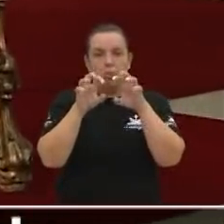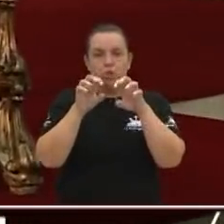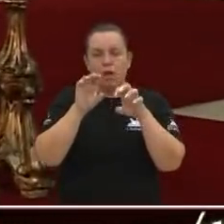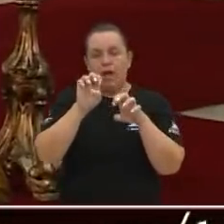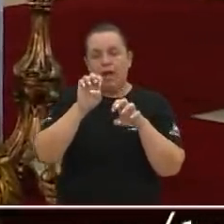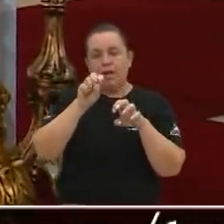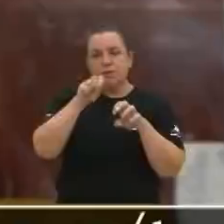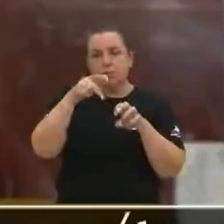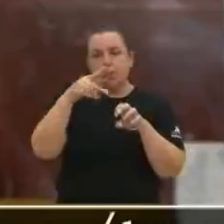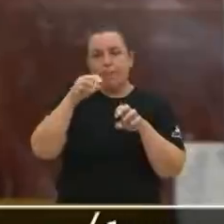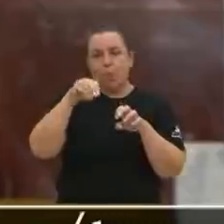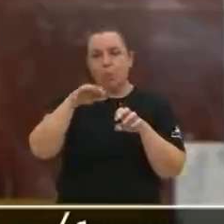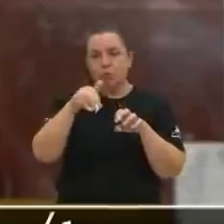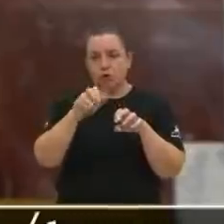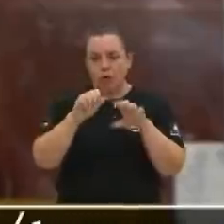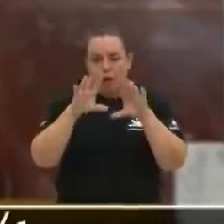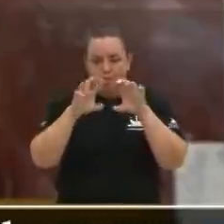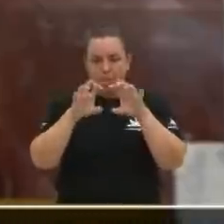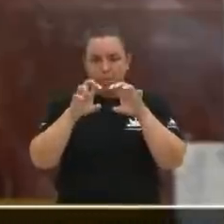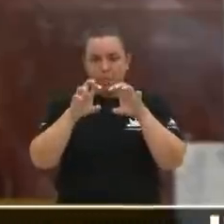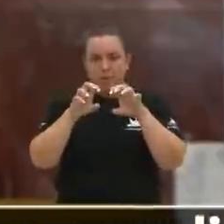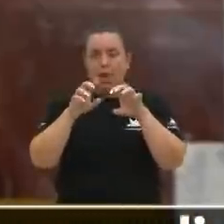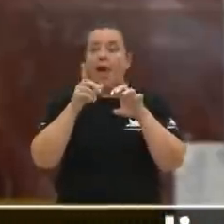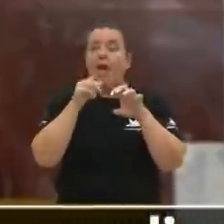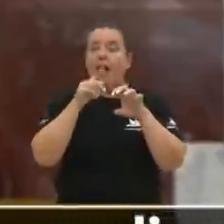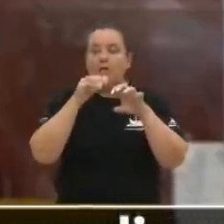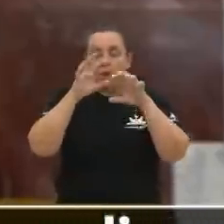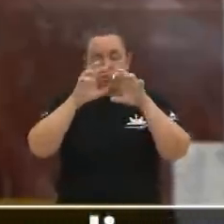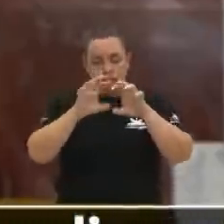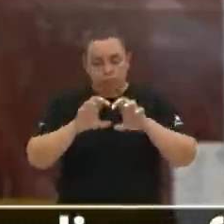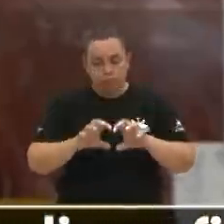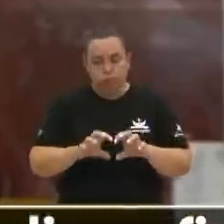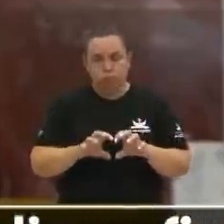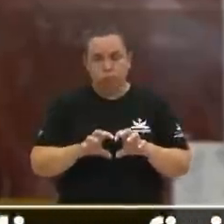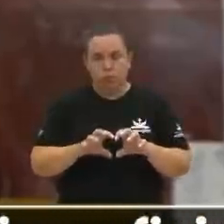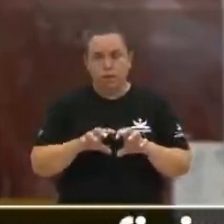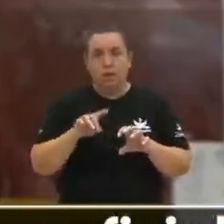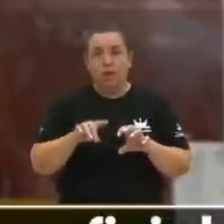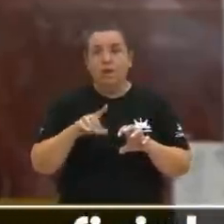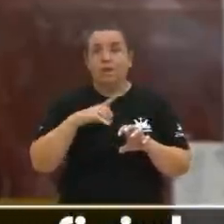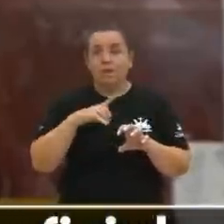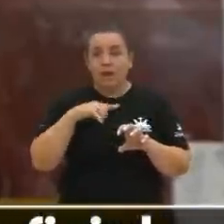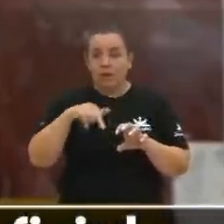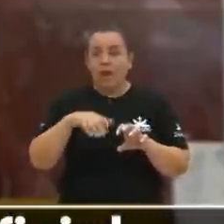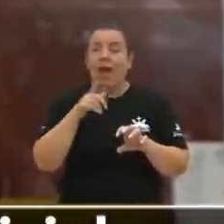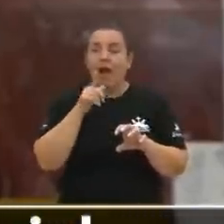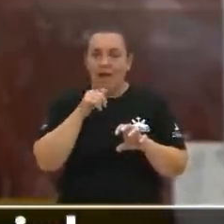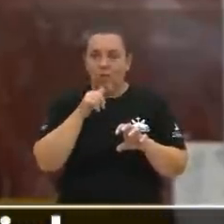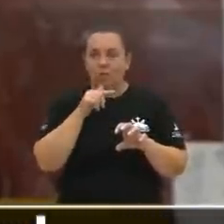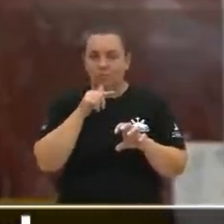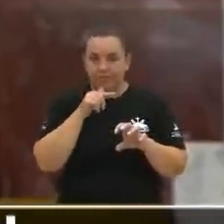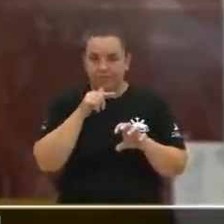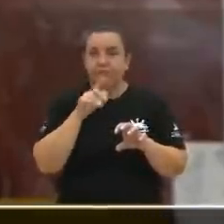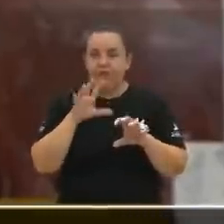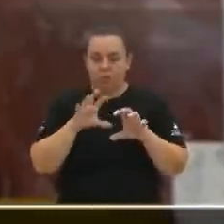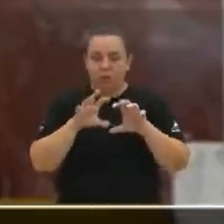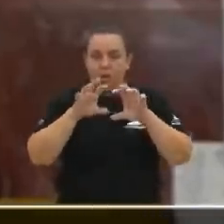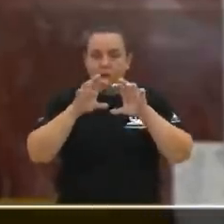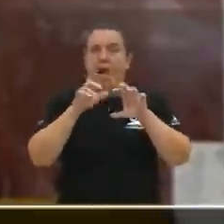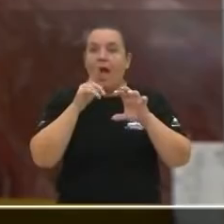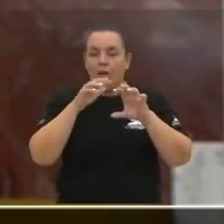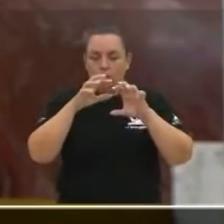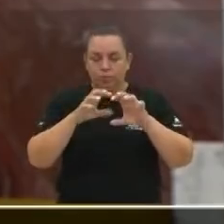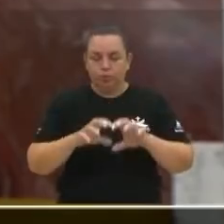e na água e você quando tira Esponja você tá cheio de a água